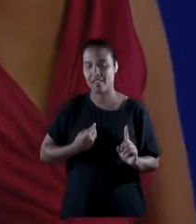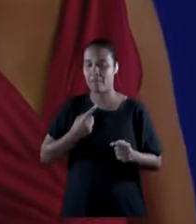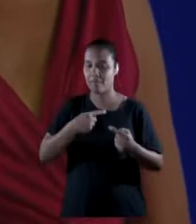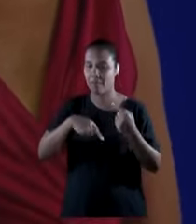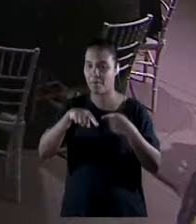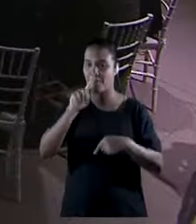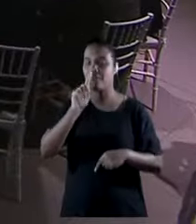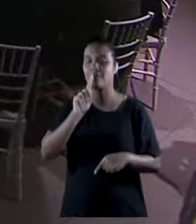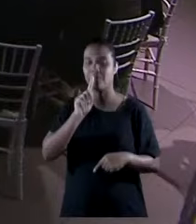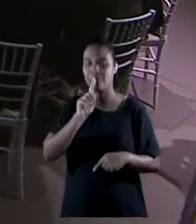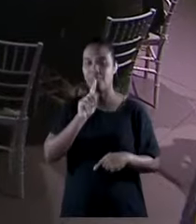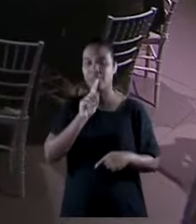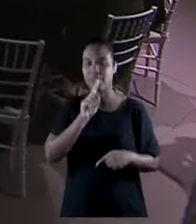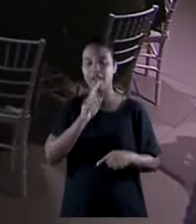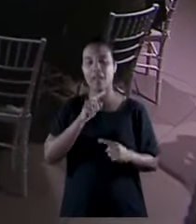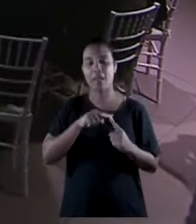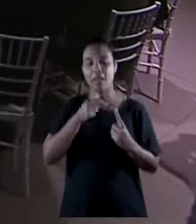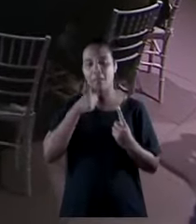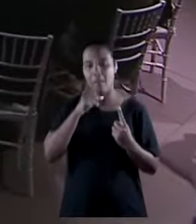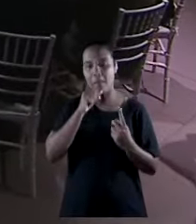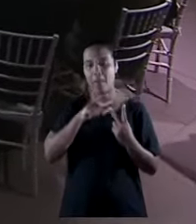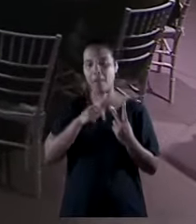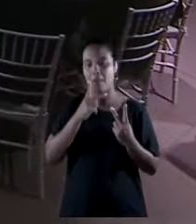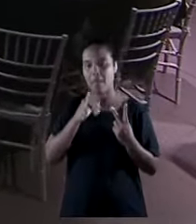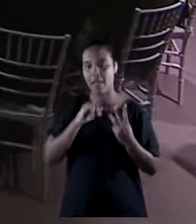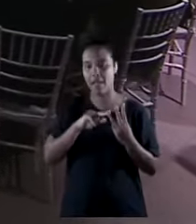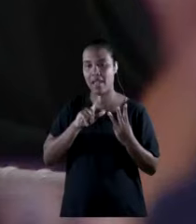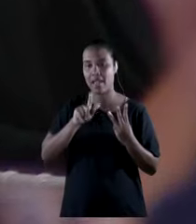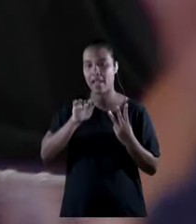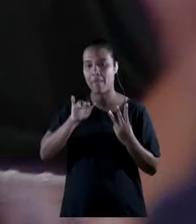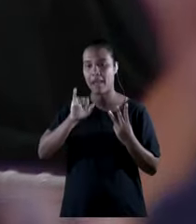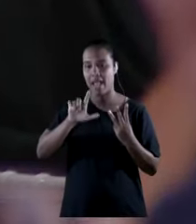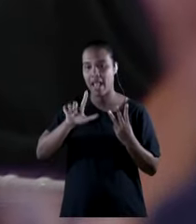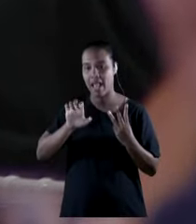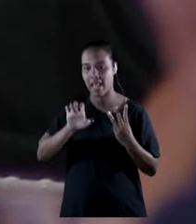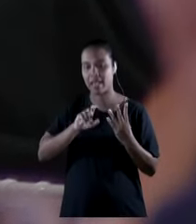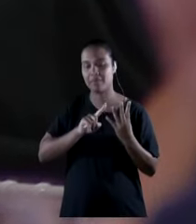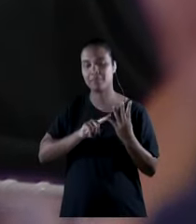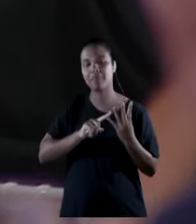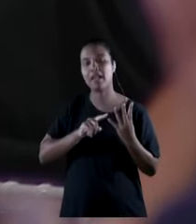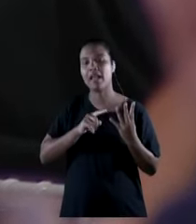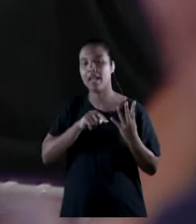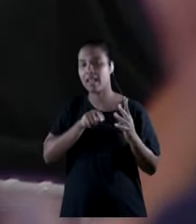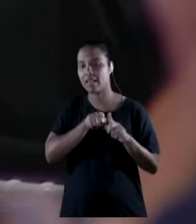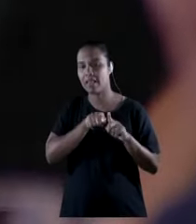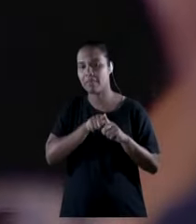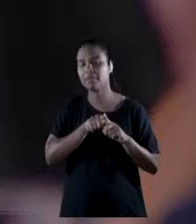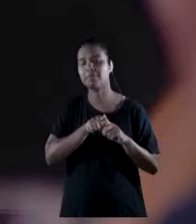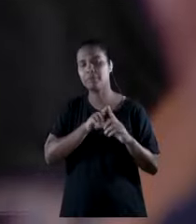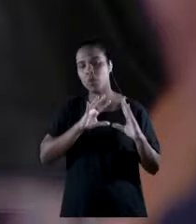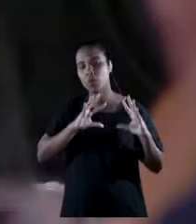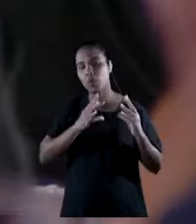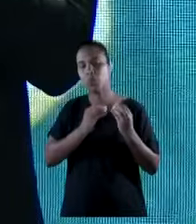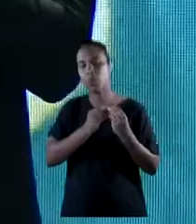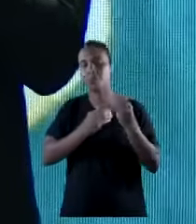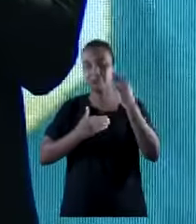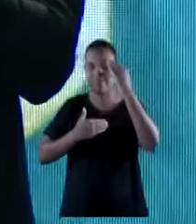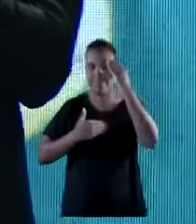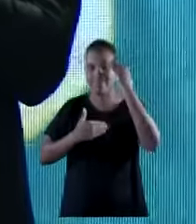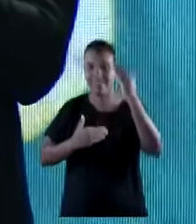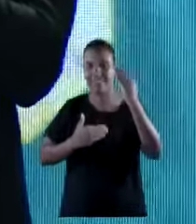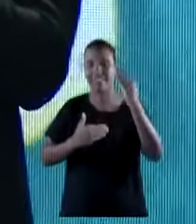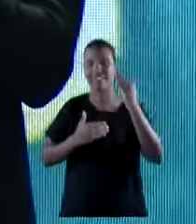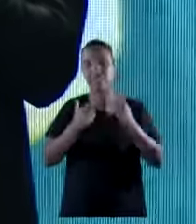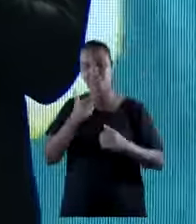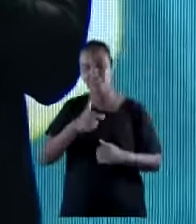agradeço muito a minha mãe, ao meu pai, a Gabriele, a todo o meu staff também. E é isso, cara.